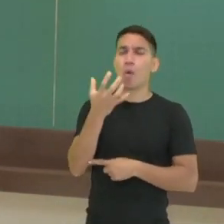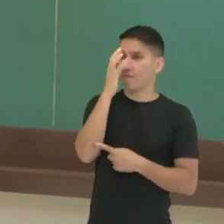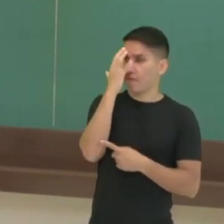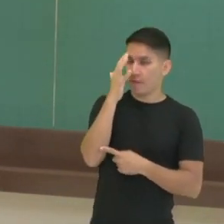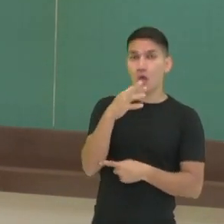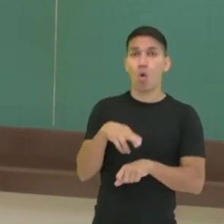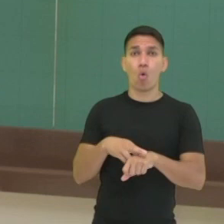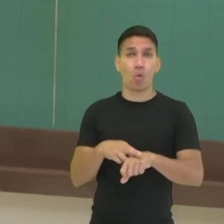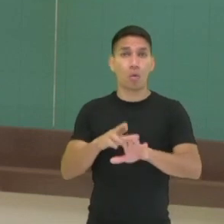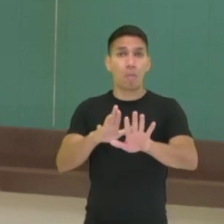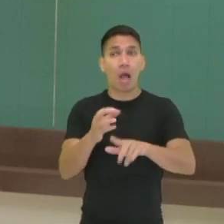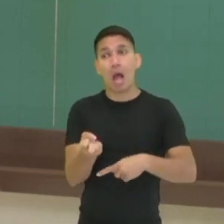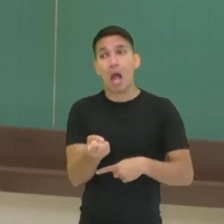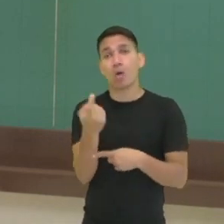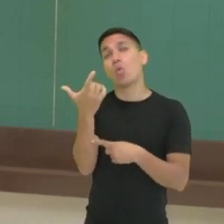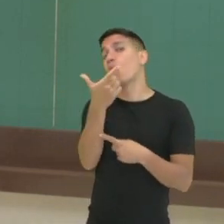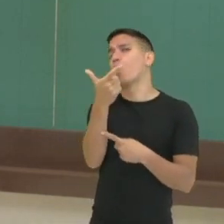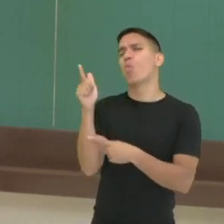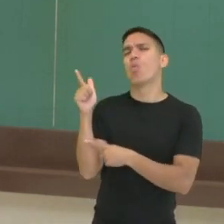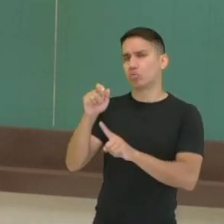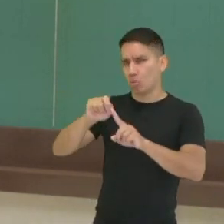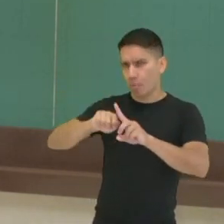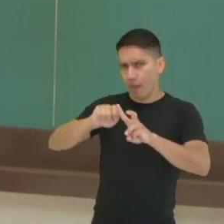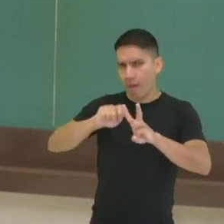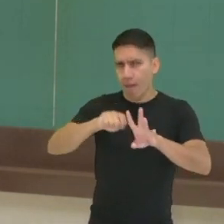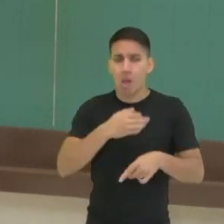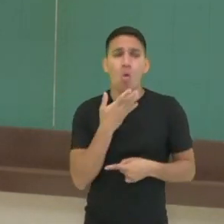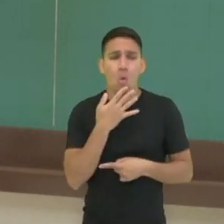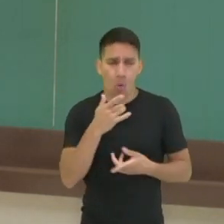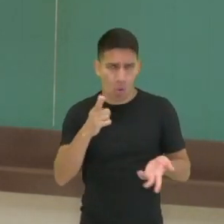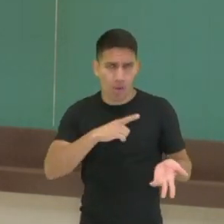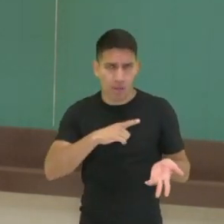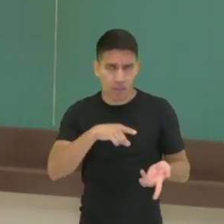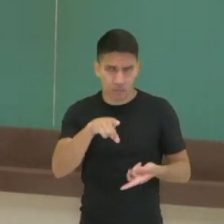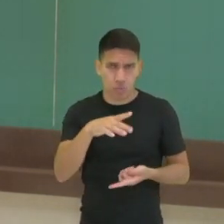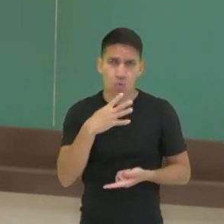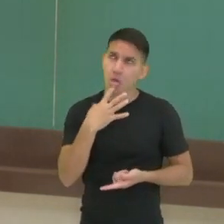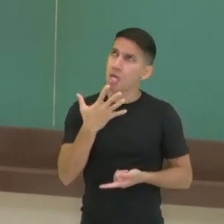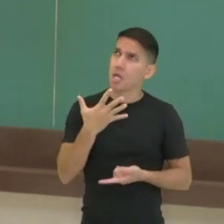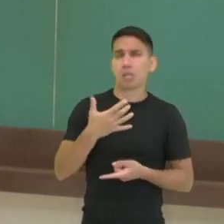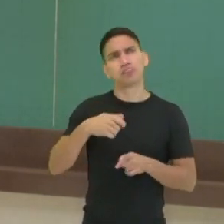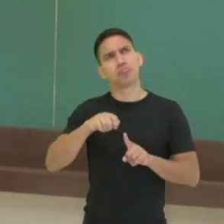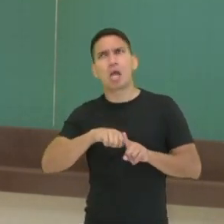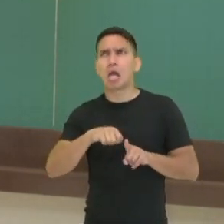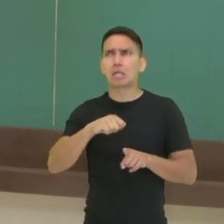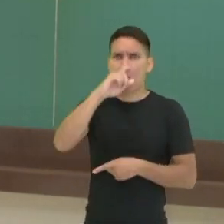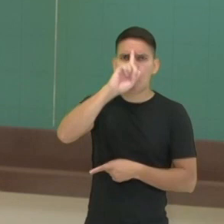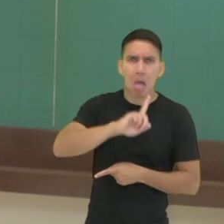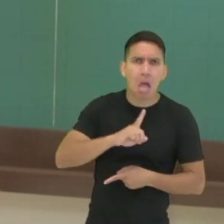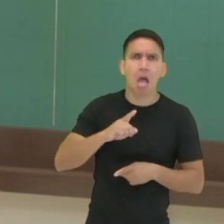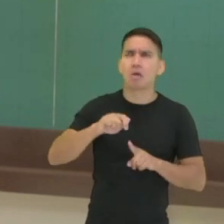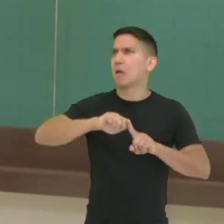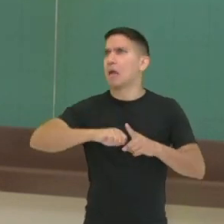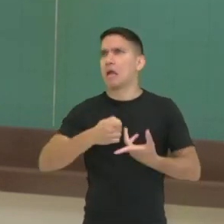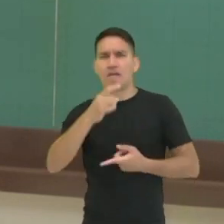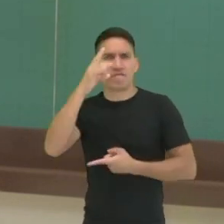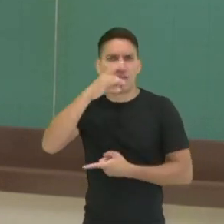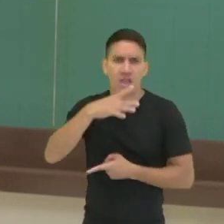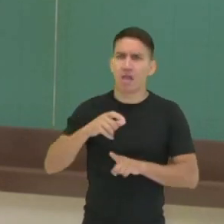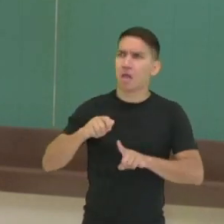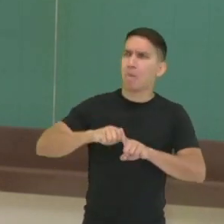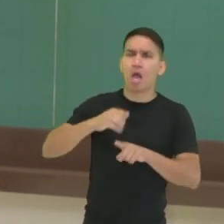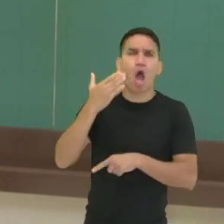Roxo, mas algum outro mês que tem uma coloração? Amarelo, verde,